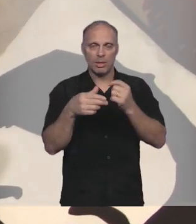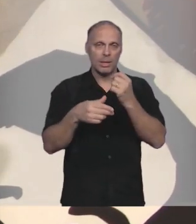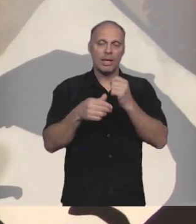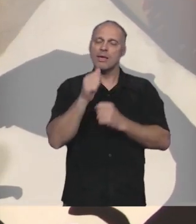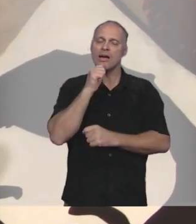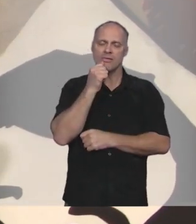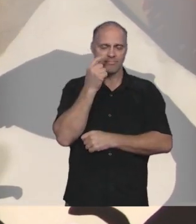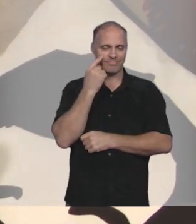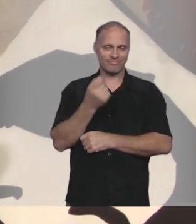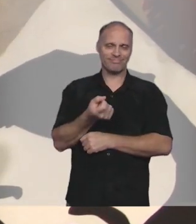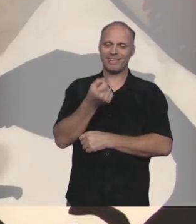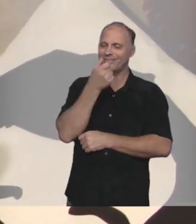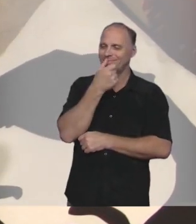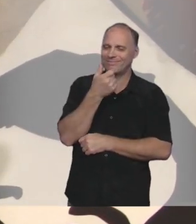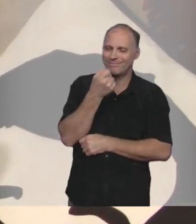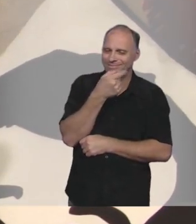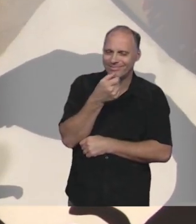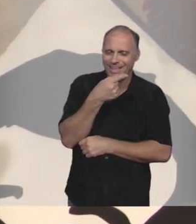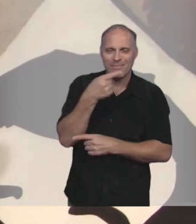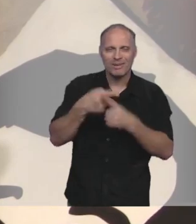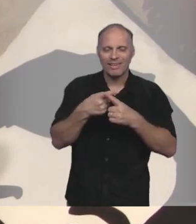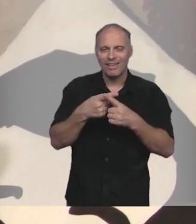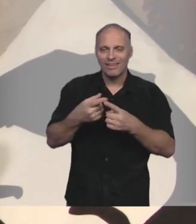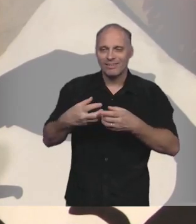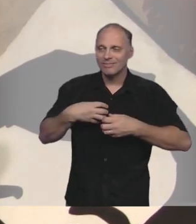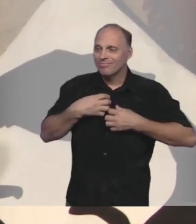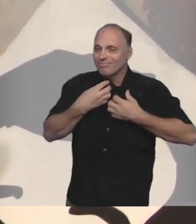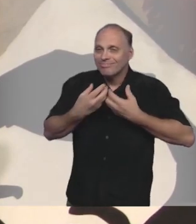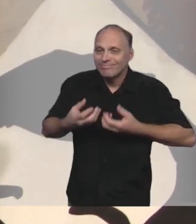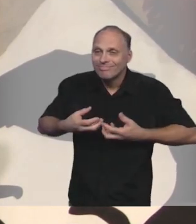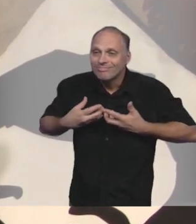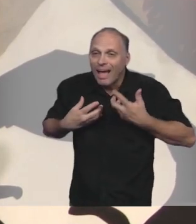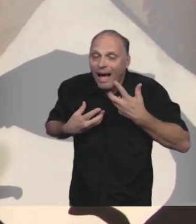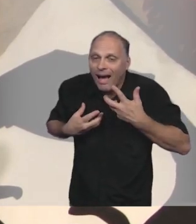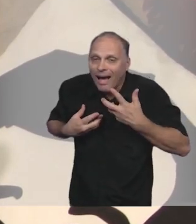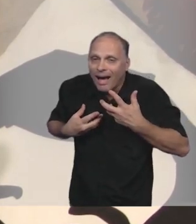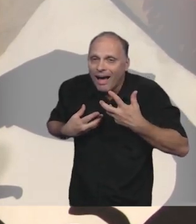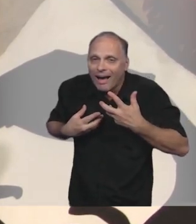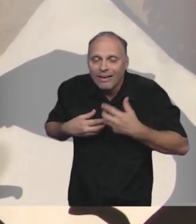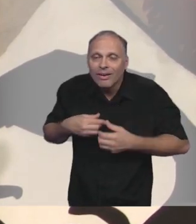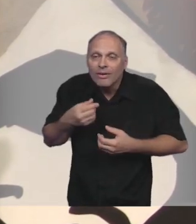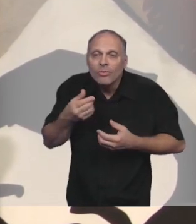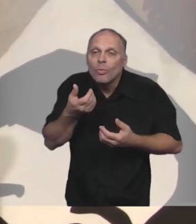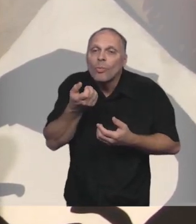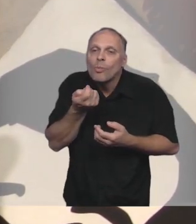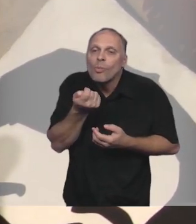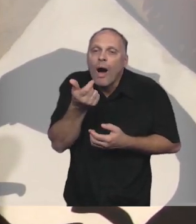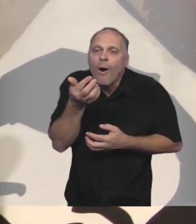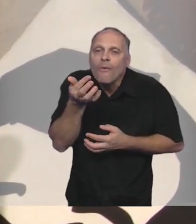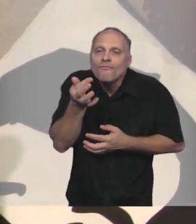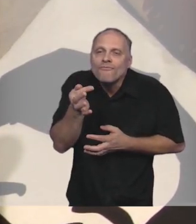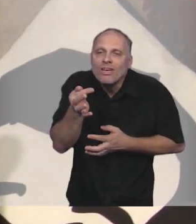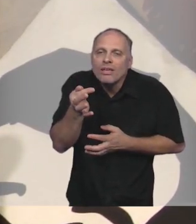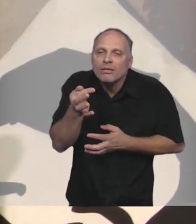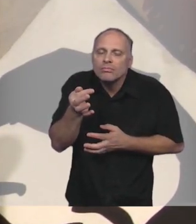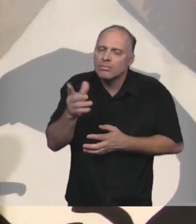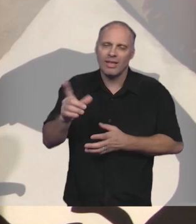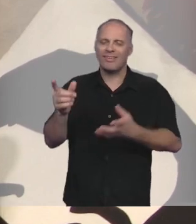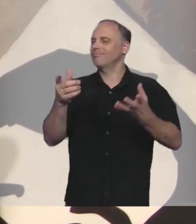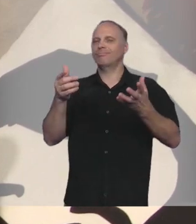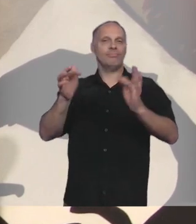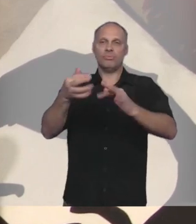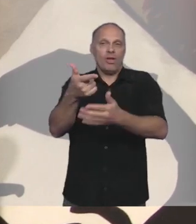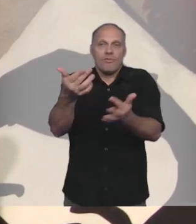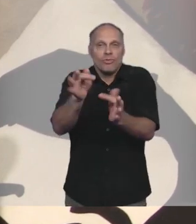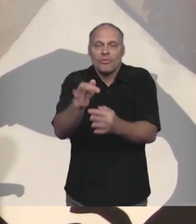nunca... Só que devia ter contado aquela história tantas vezes que para ele era óbvio, mas eu estava ouvindo pela